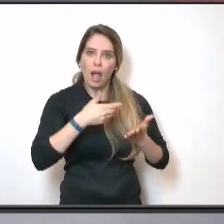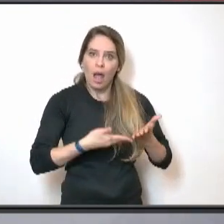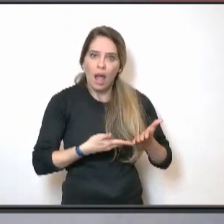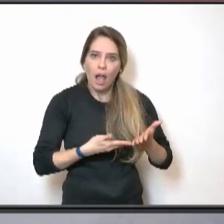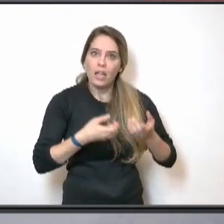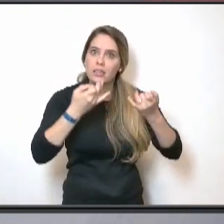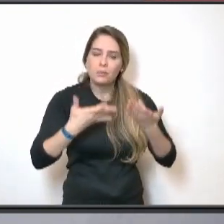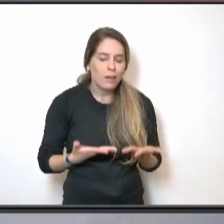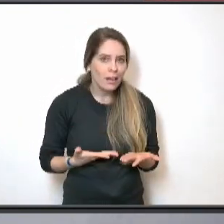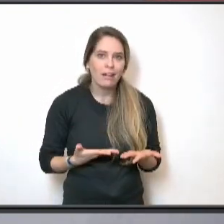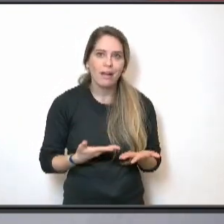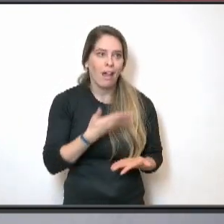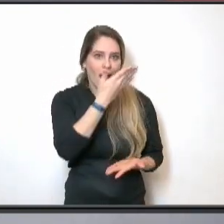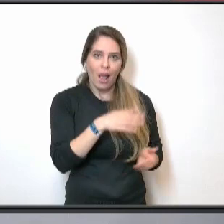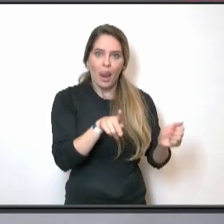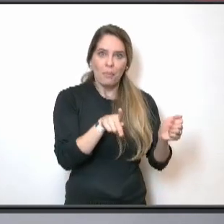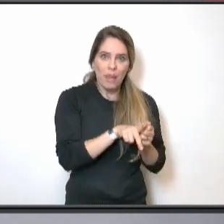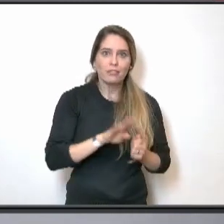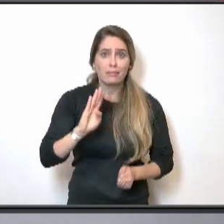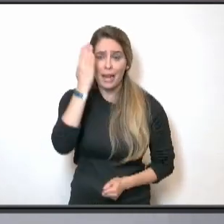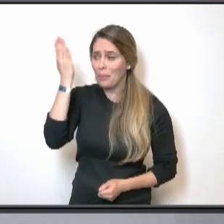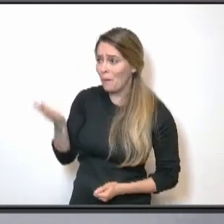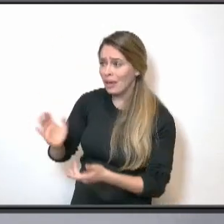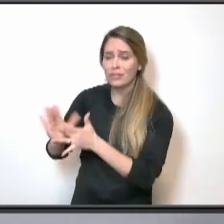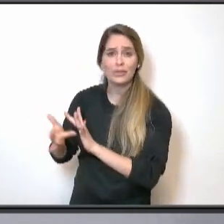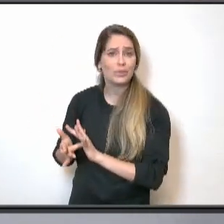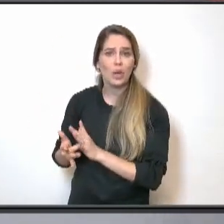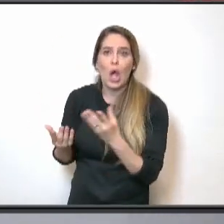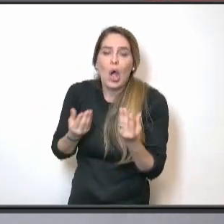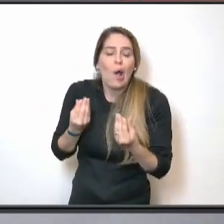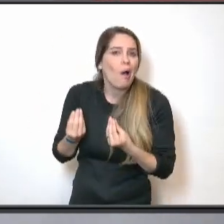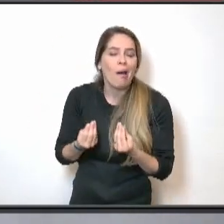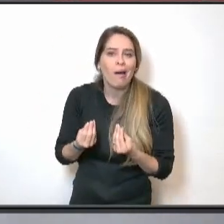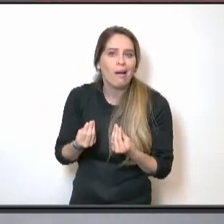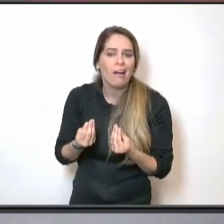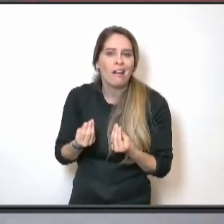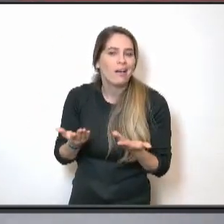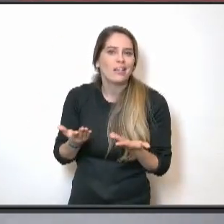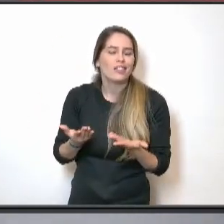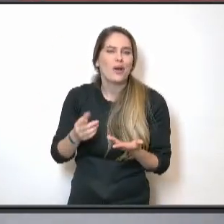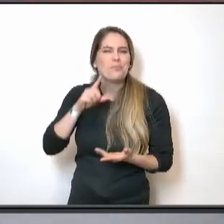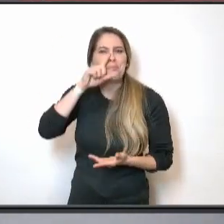traiu Jesus e numa cena, numa circunstância que nem foi de tão grande perigo assim, diante de